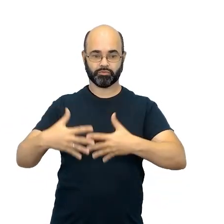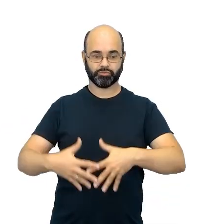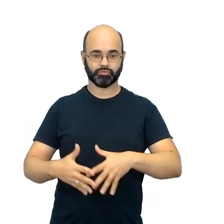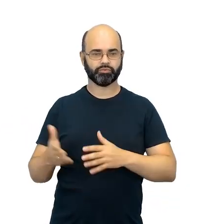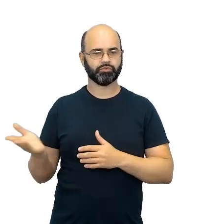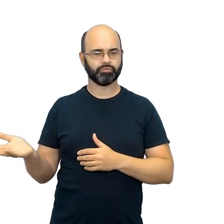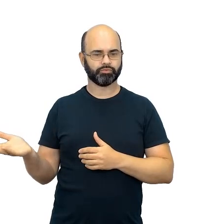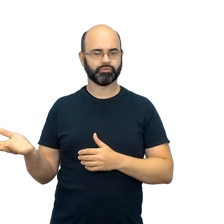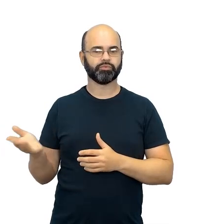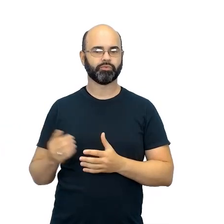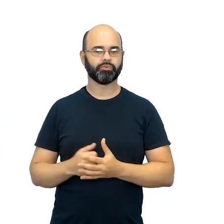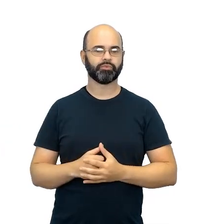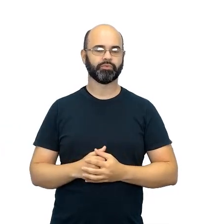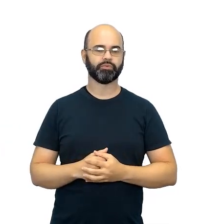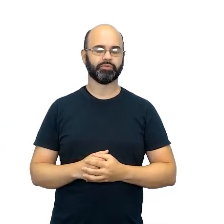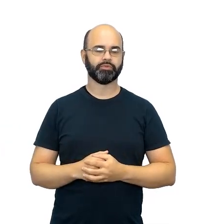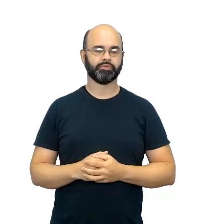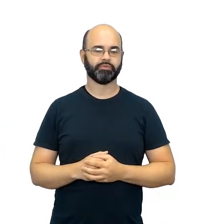E,